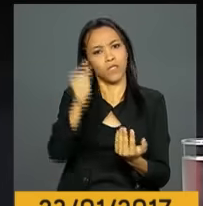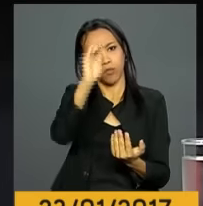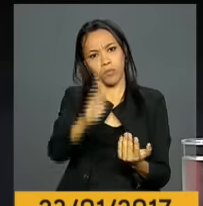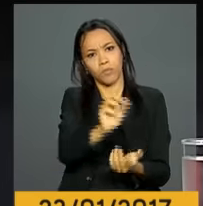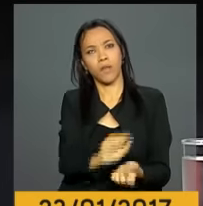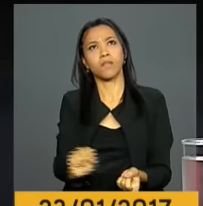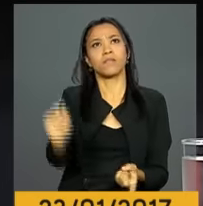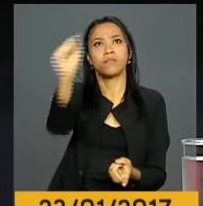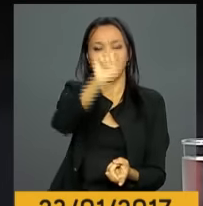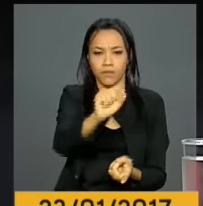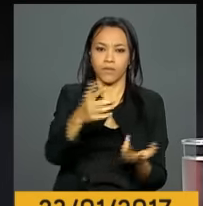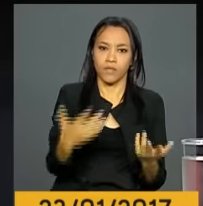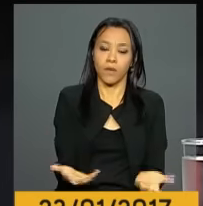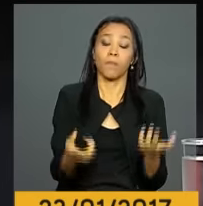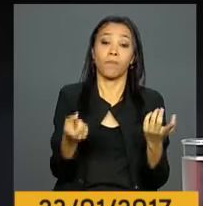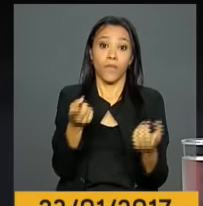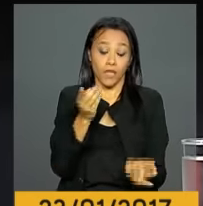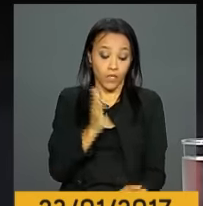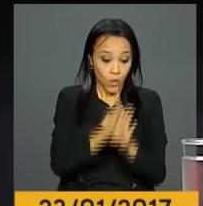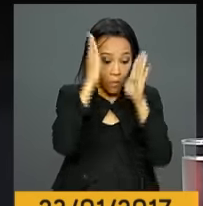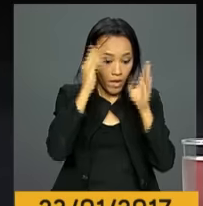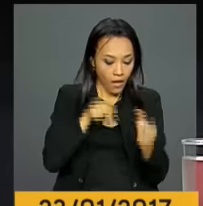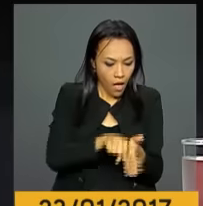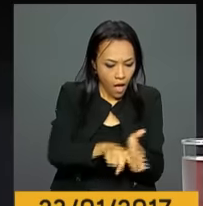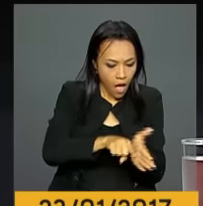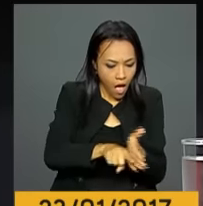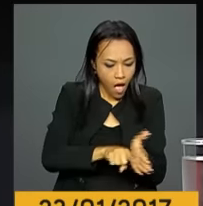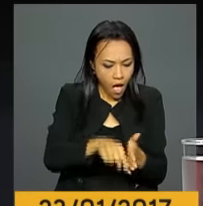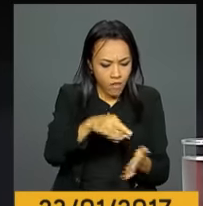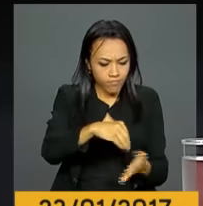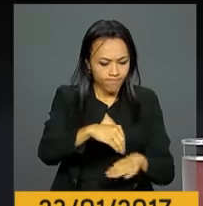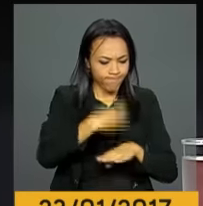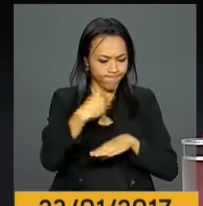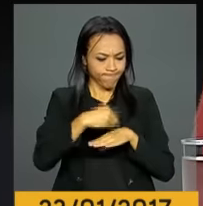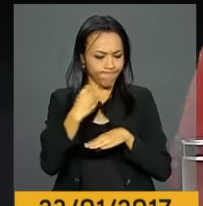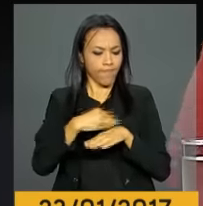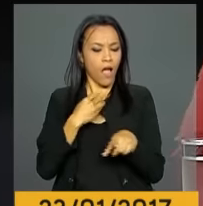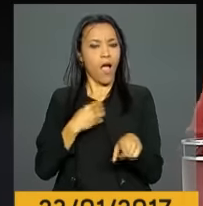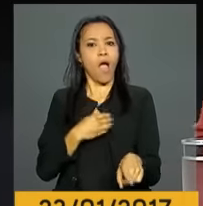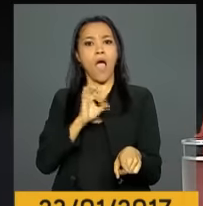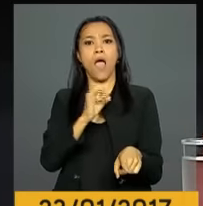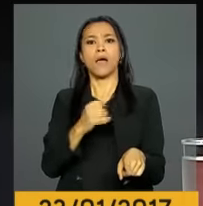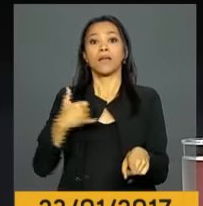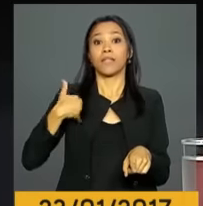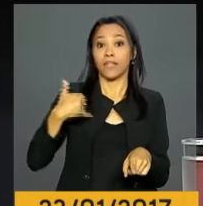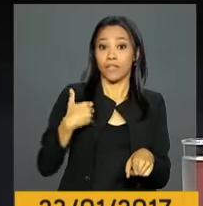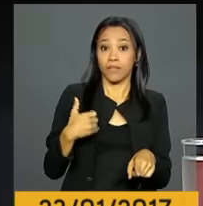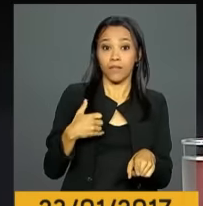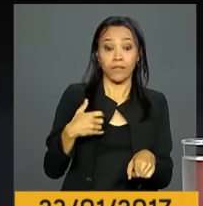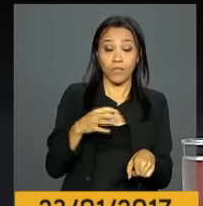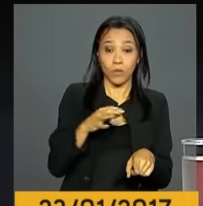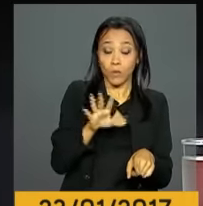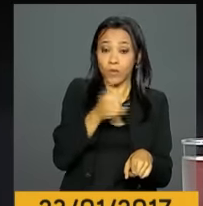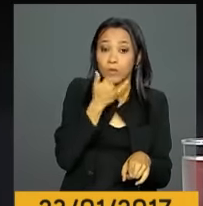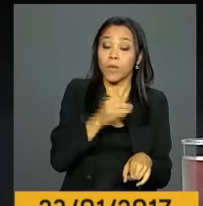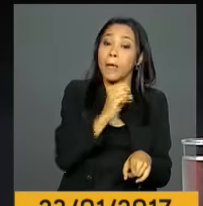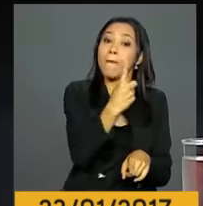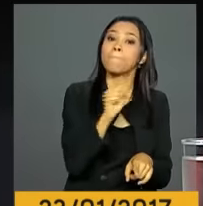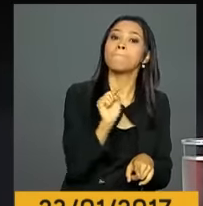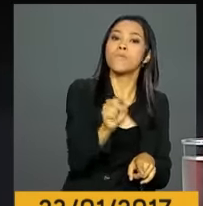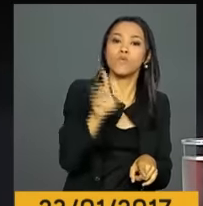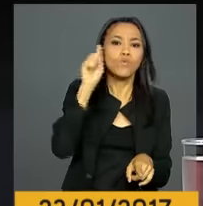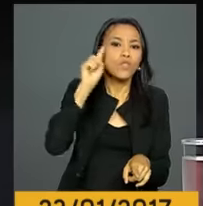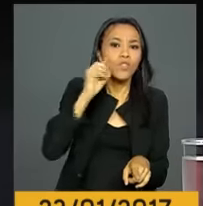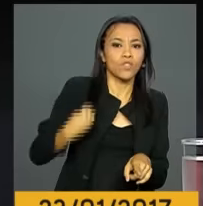Brasil. As descobertas científicas nos mostram que são nos primeiros 1000 dias de vida que mais poderemos